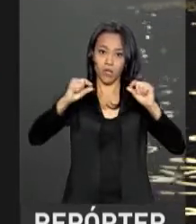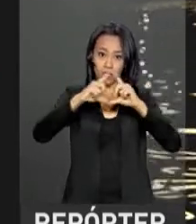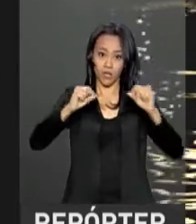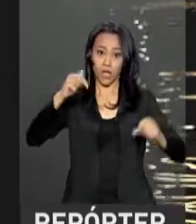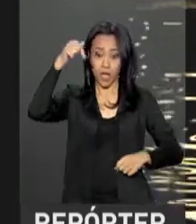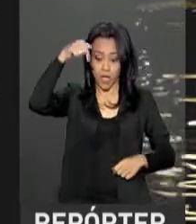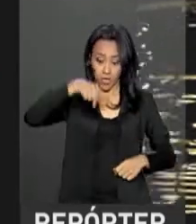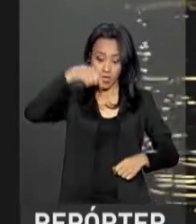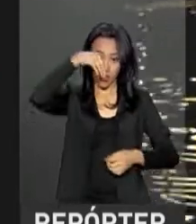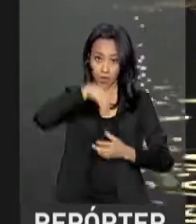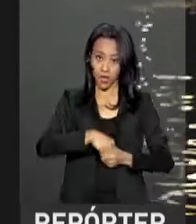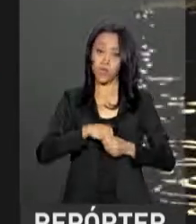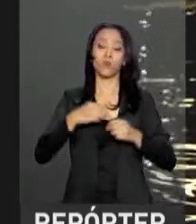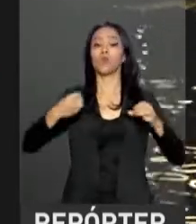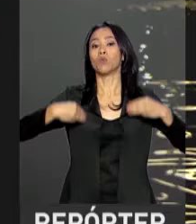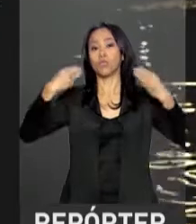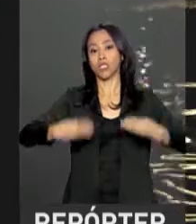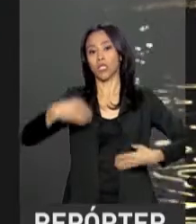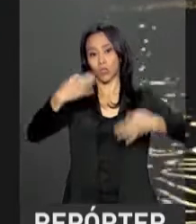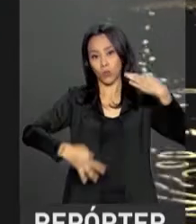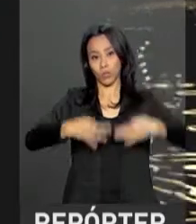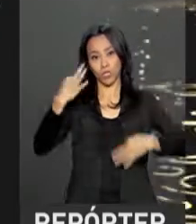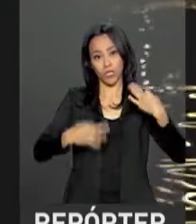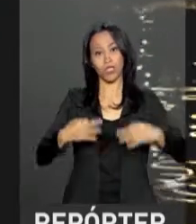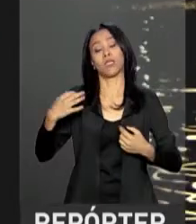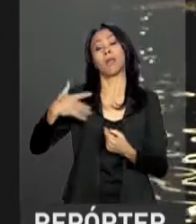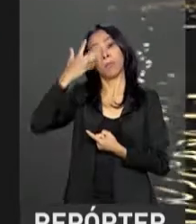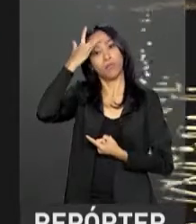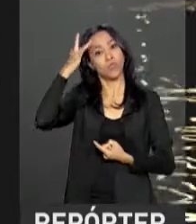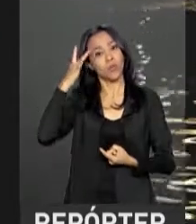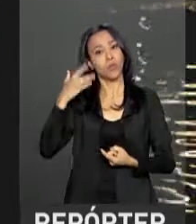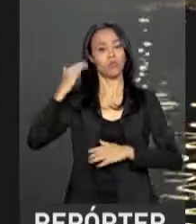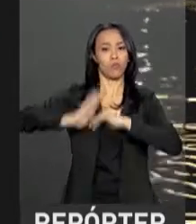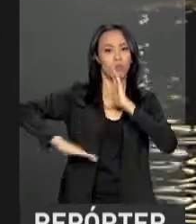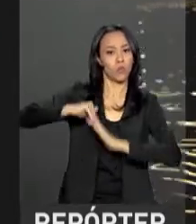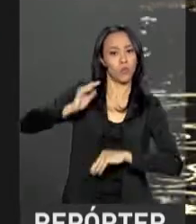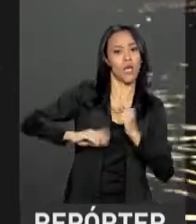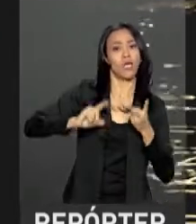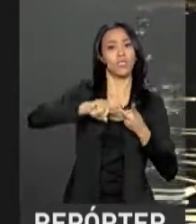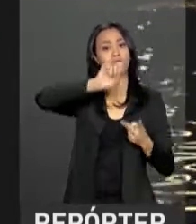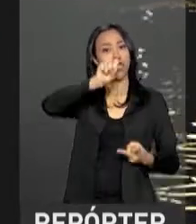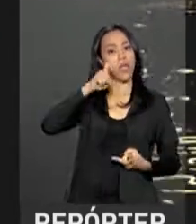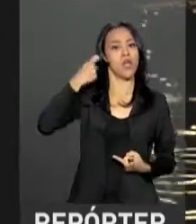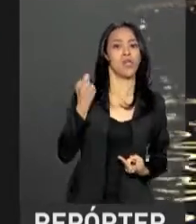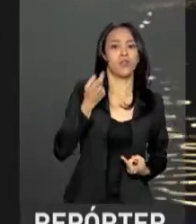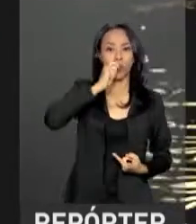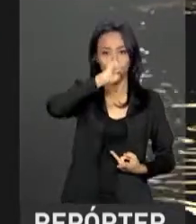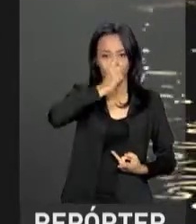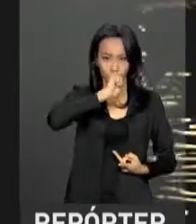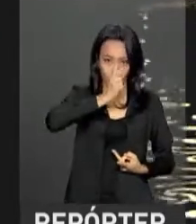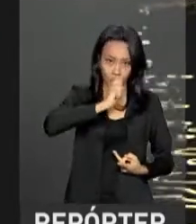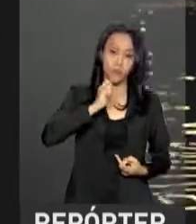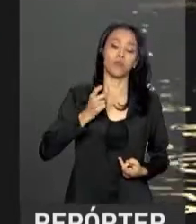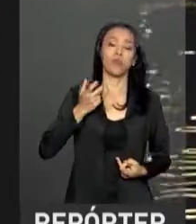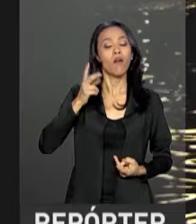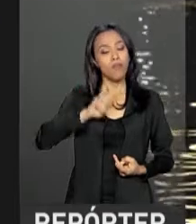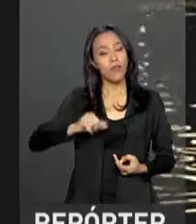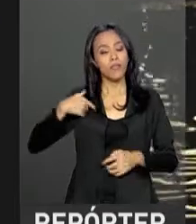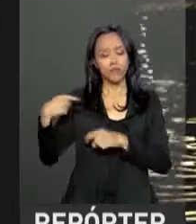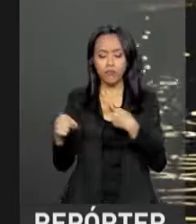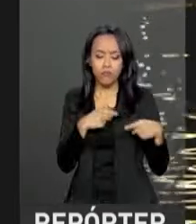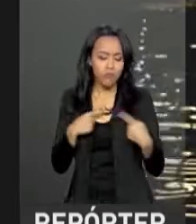justiça especialistas e eis usuários vão debater e buscar soluções que ajudem a